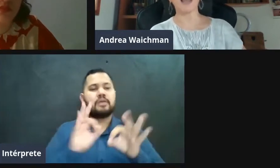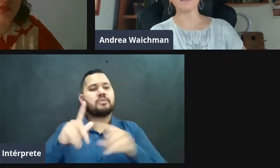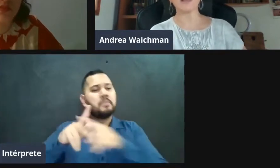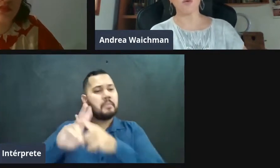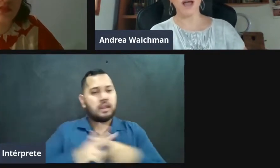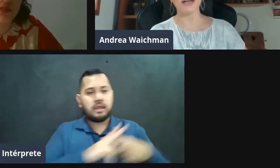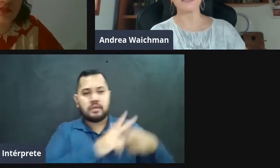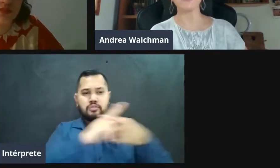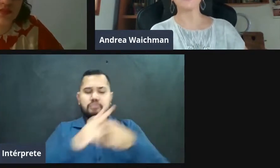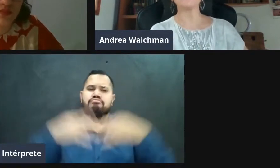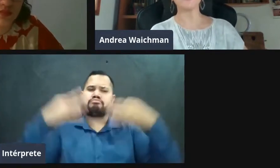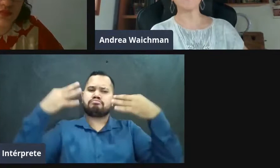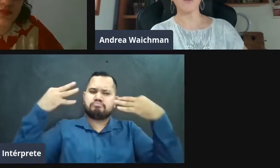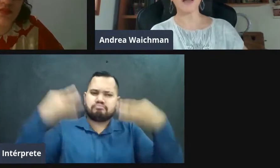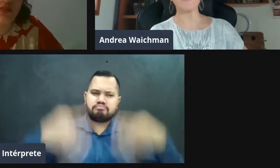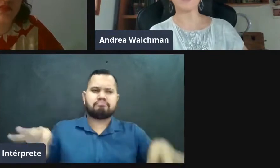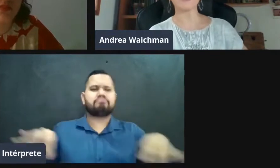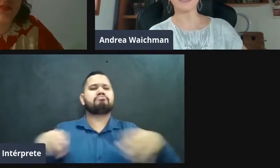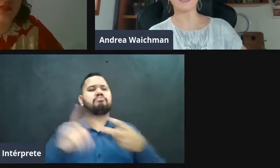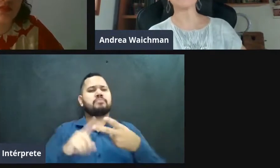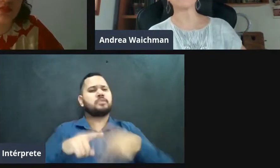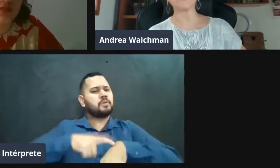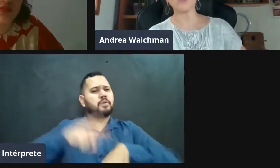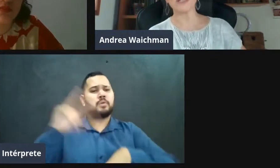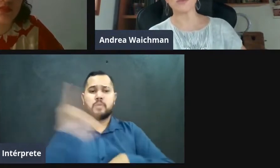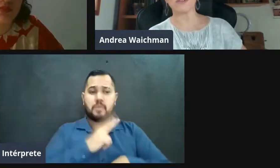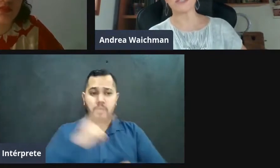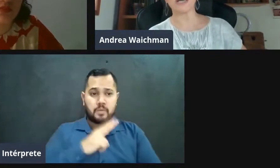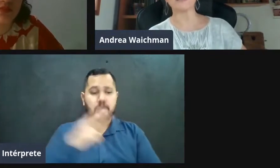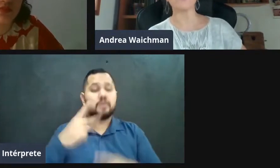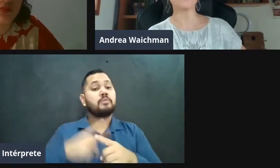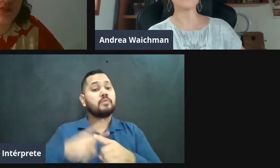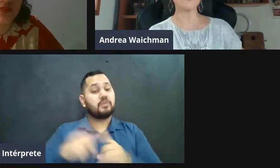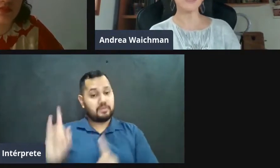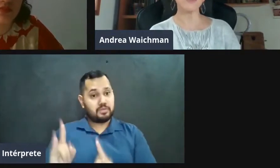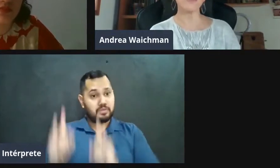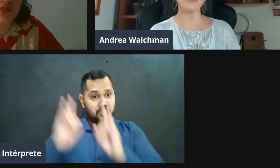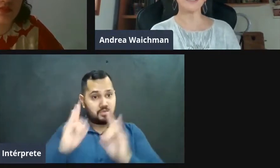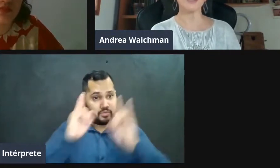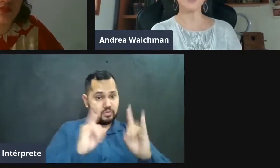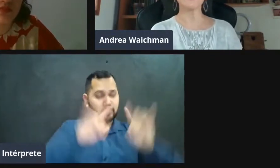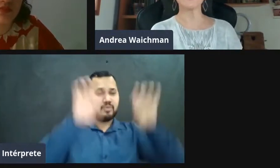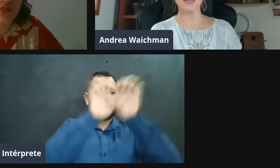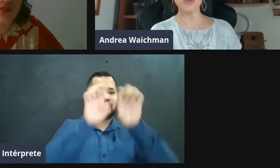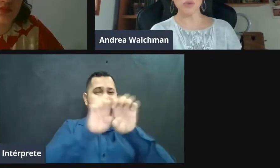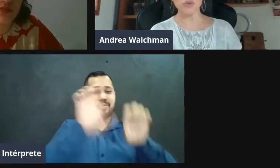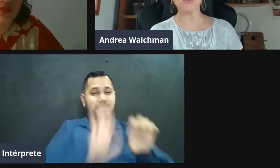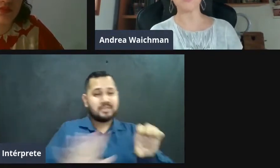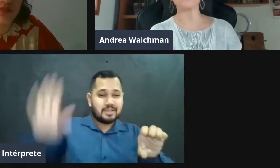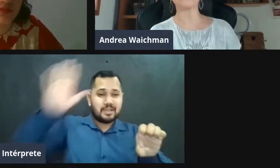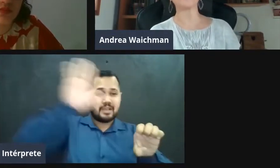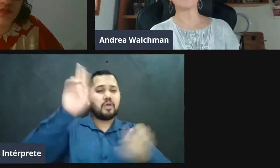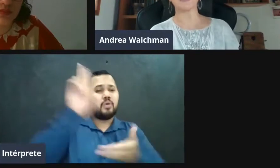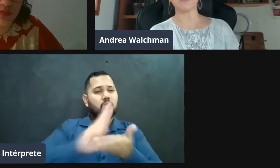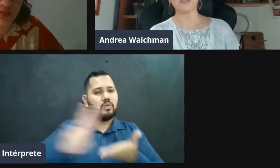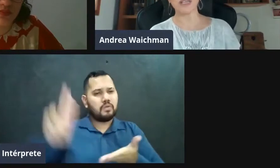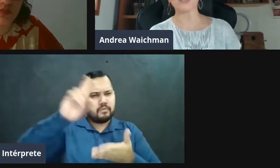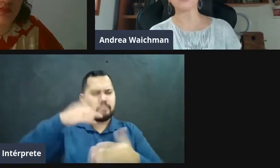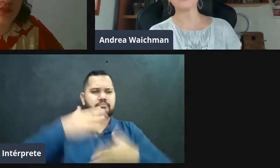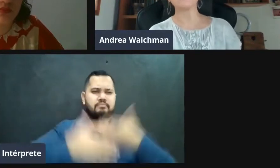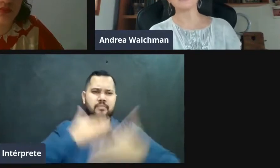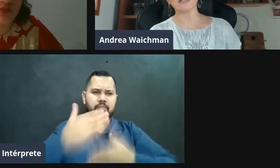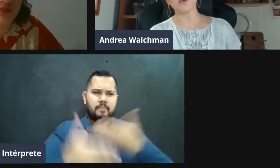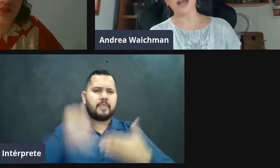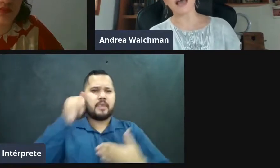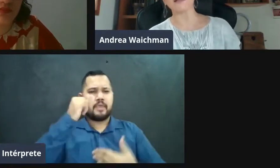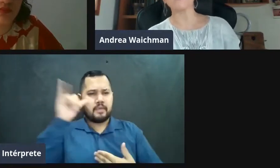de forma adequada, em tempo hábil, para que a estrutura da universidade, a infraestrutura da universidade, que tanto custou construir, ela não